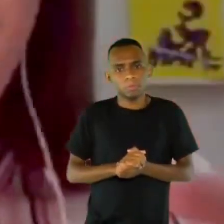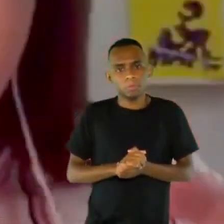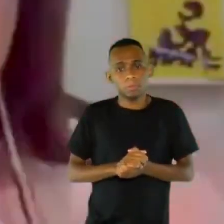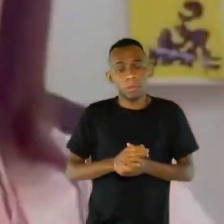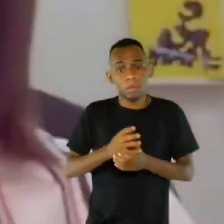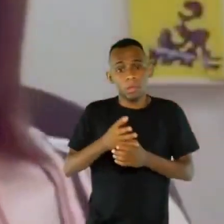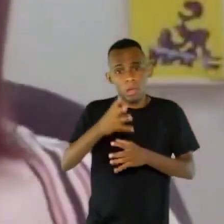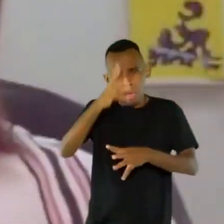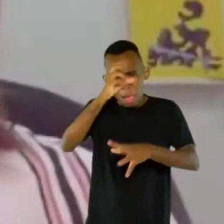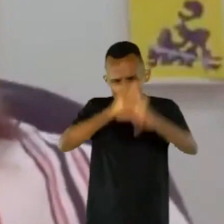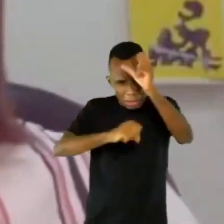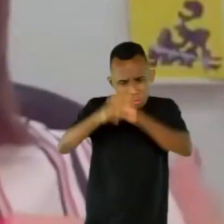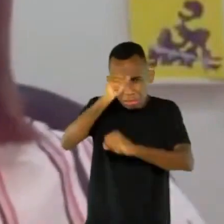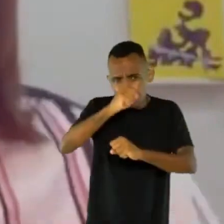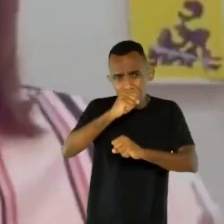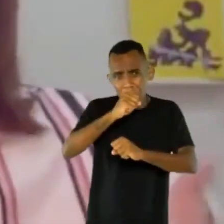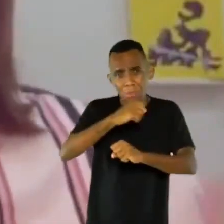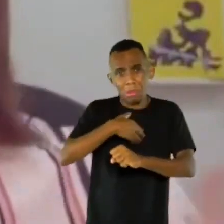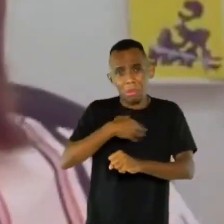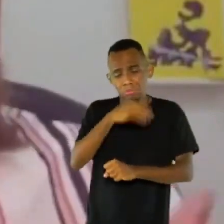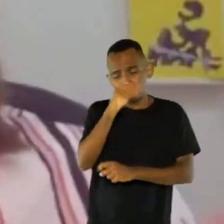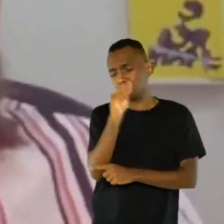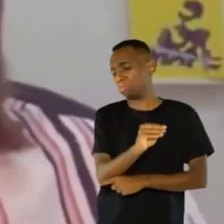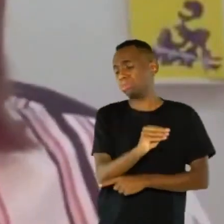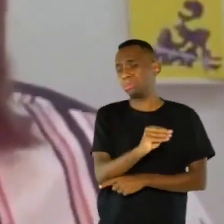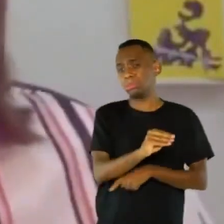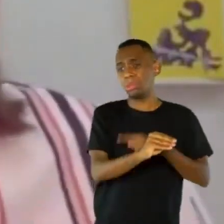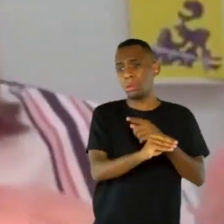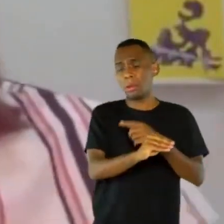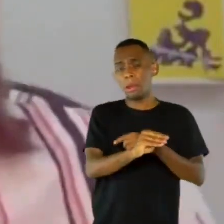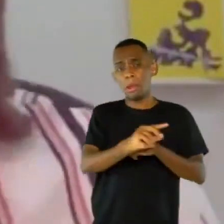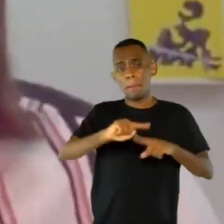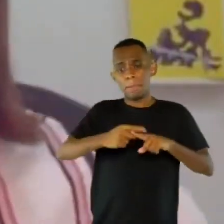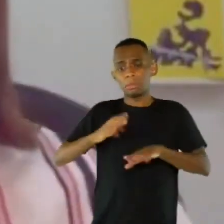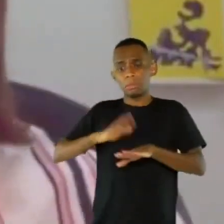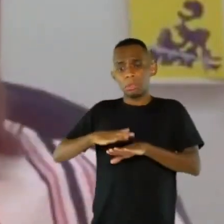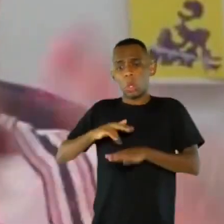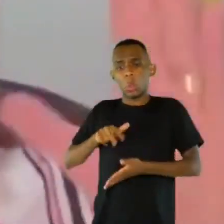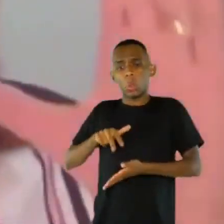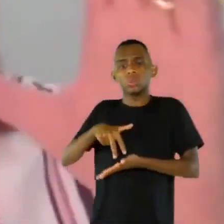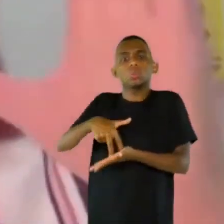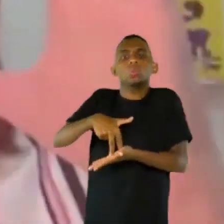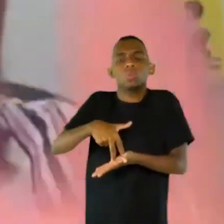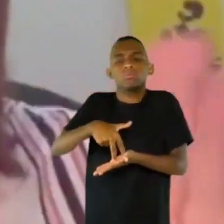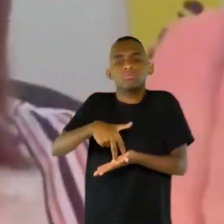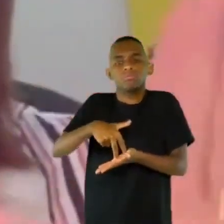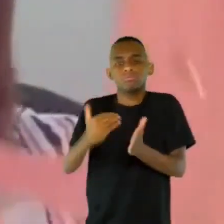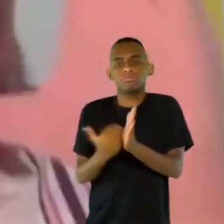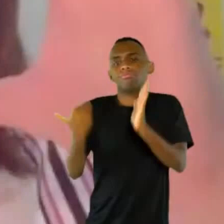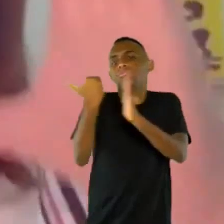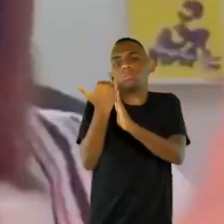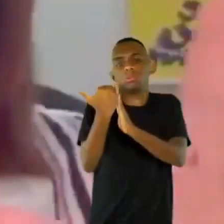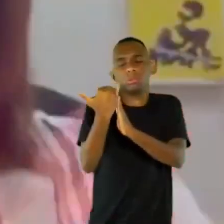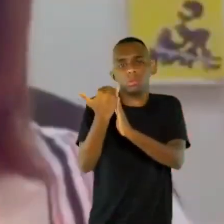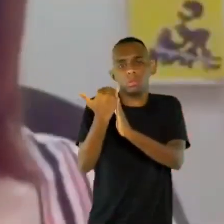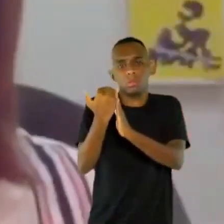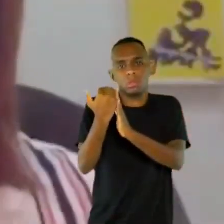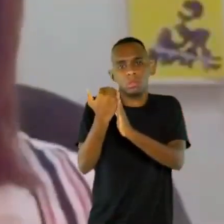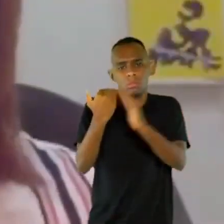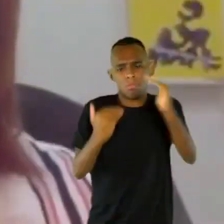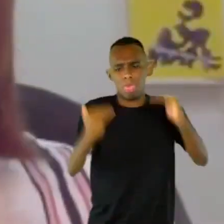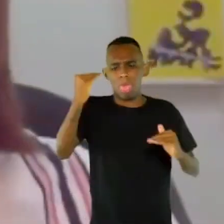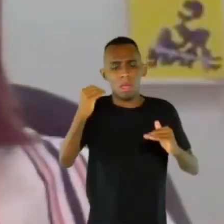aprendendo a não ver essas pessoas, para continuar se sentindo idônea, porque se você encara